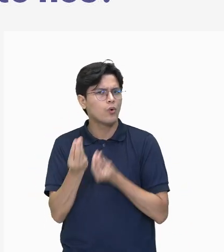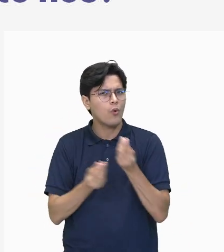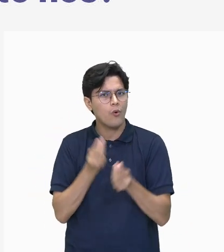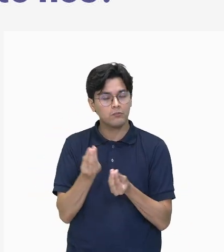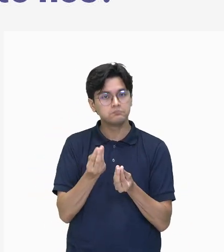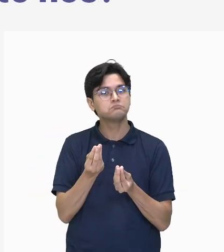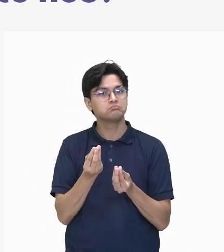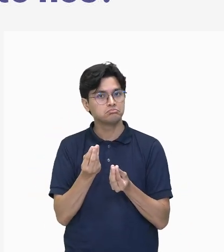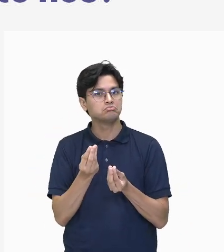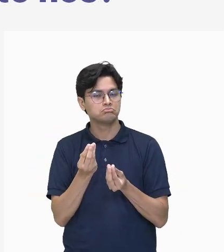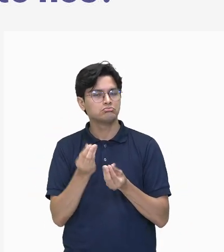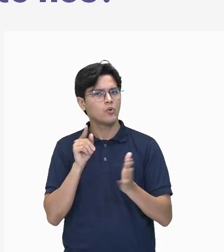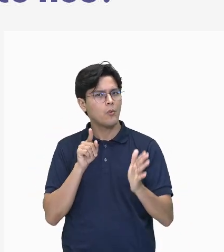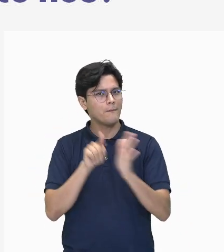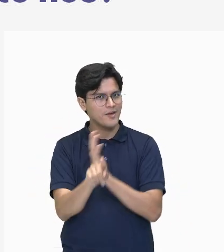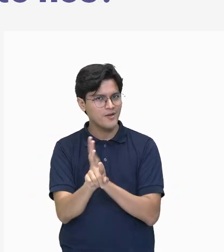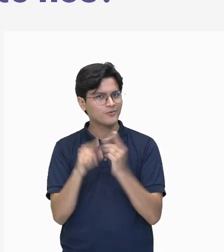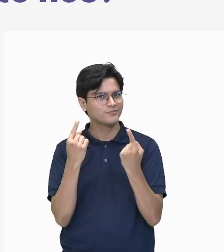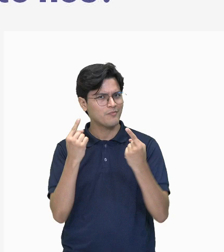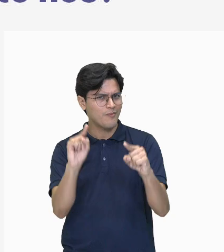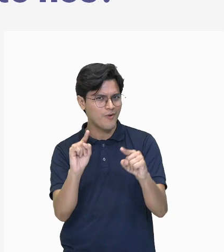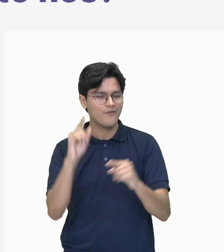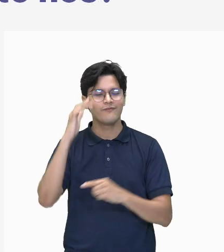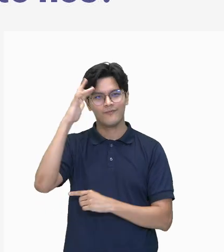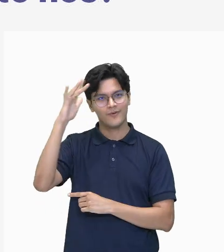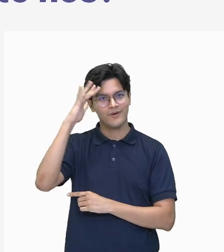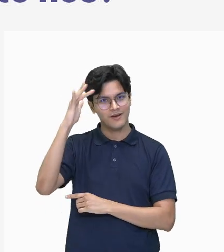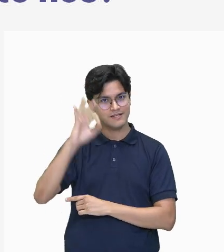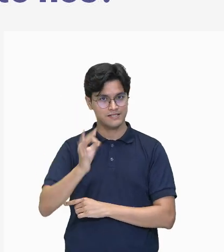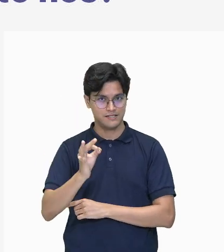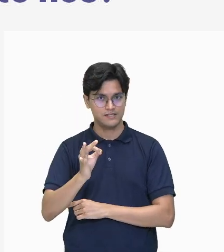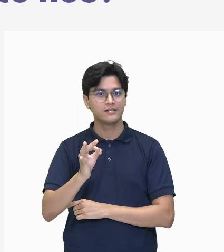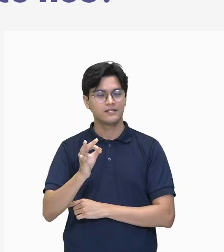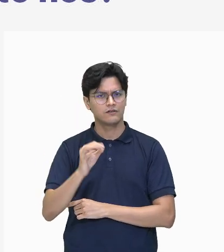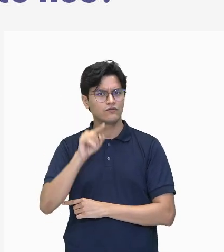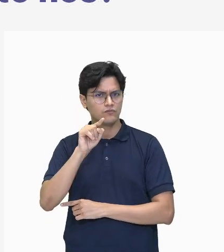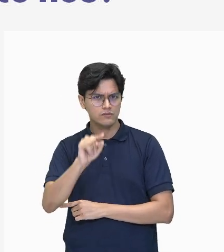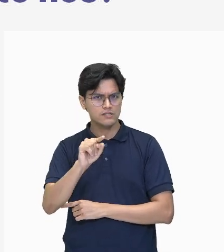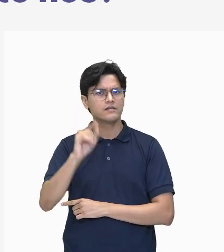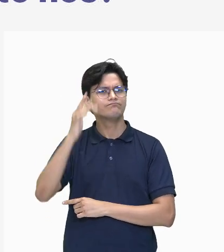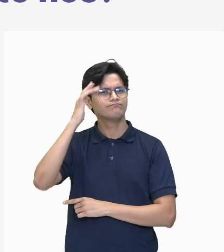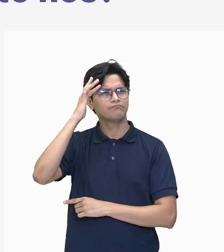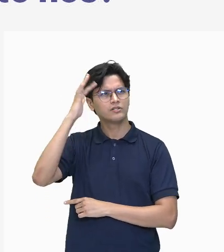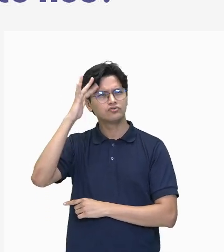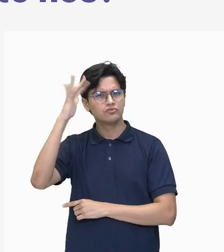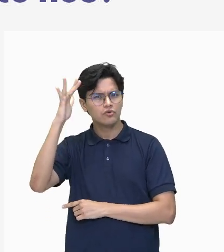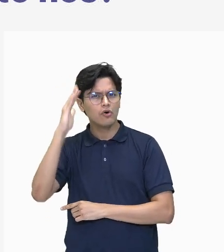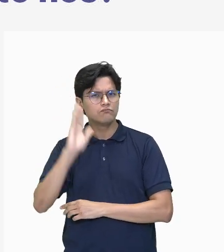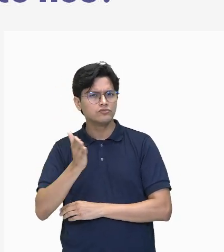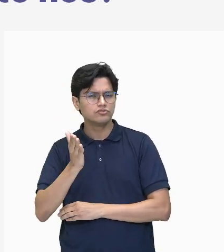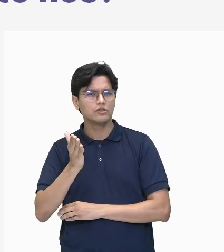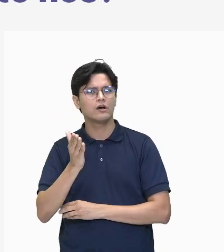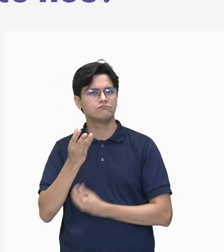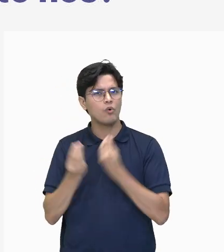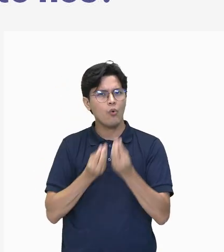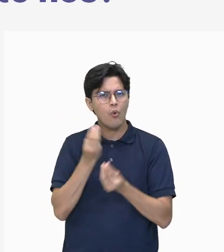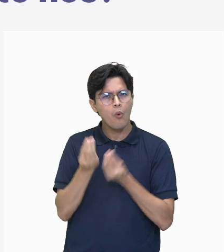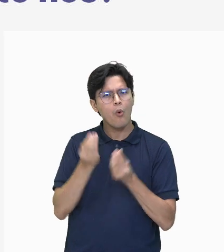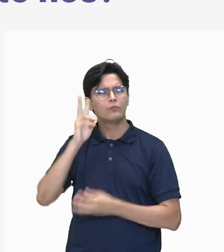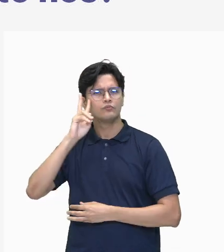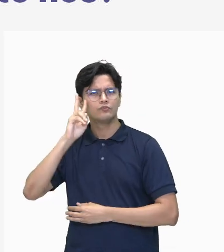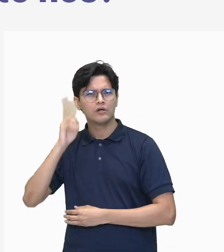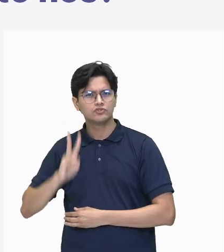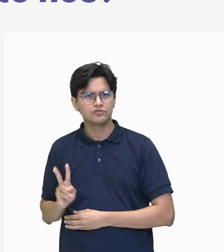pergunta provocativa. Você já parou para pensar como as histórias e ensinamentos